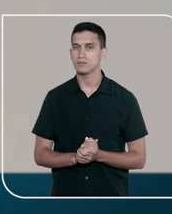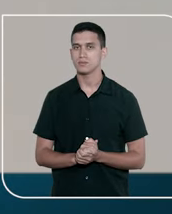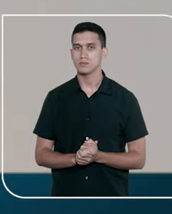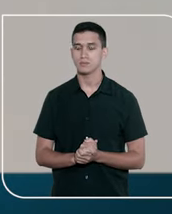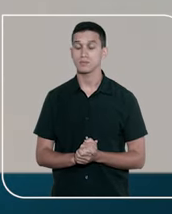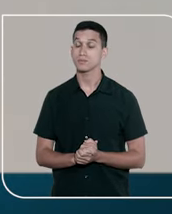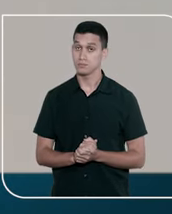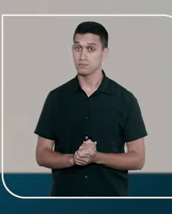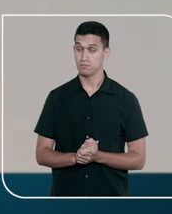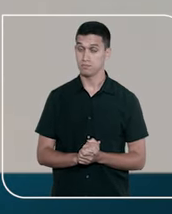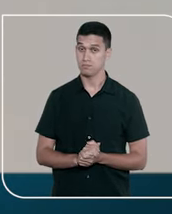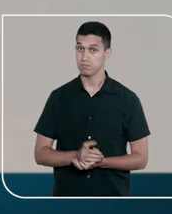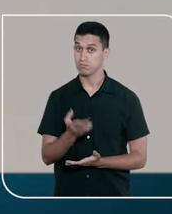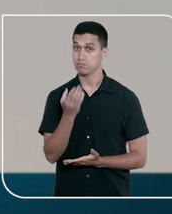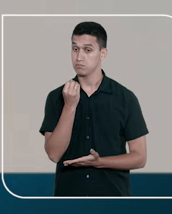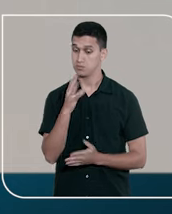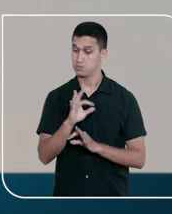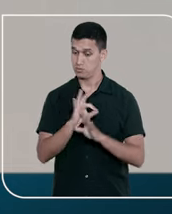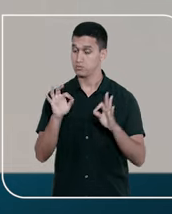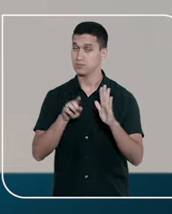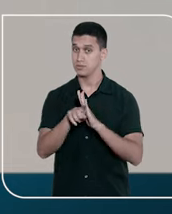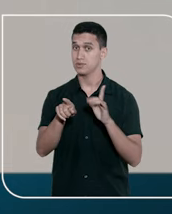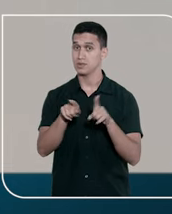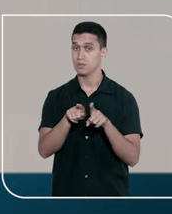Essa é uma excelente pergunta também.